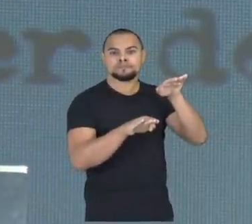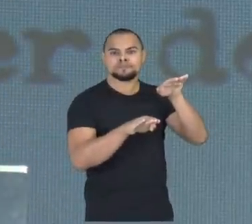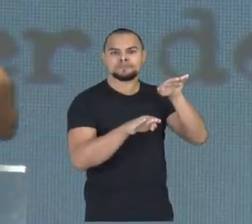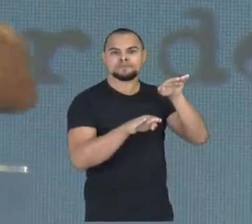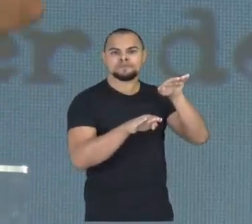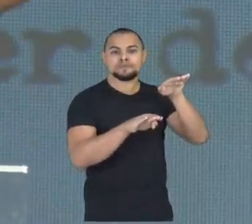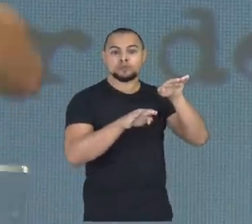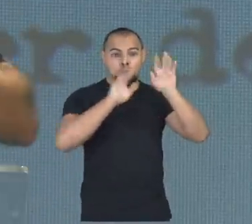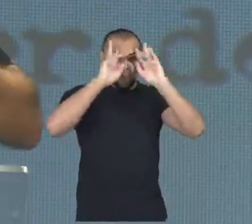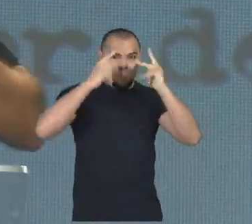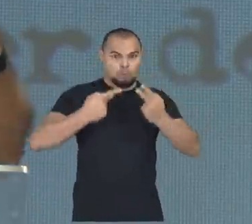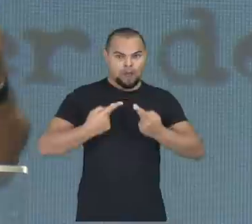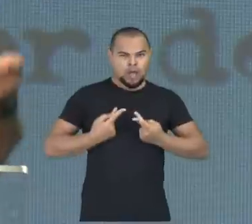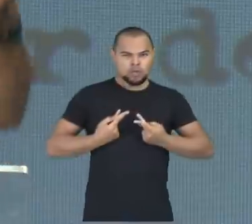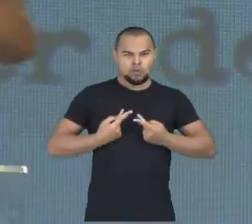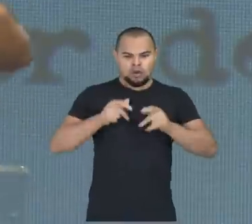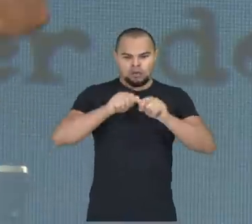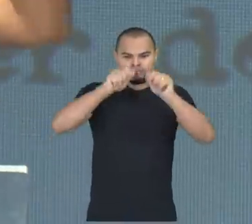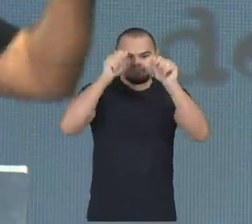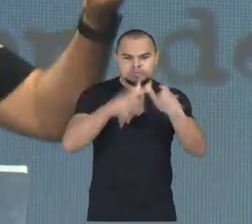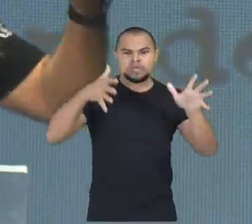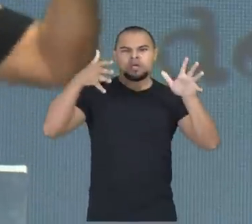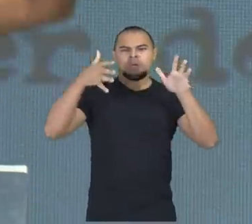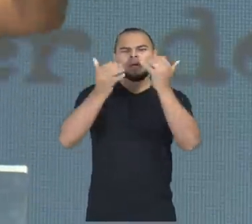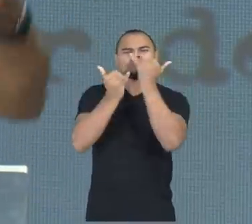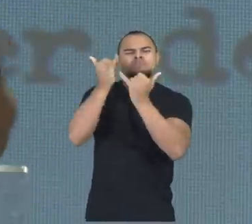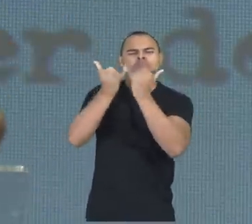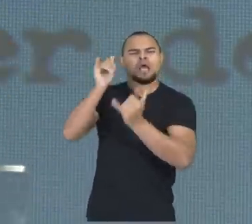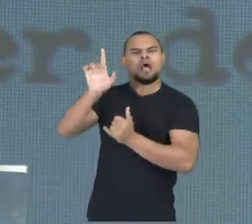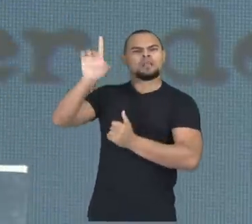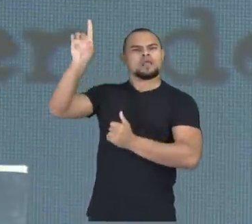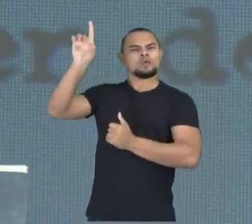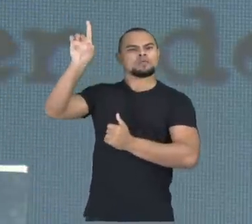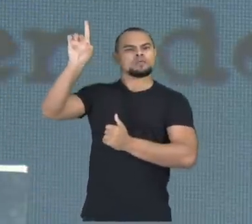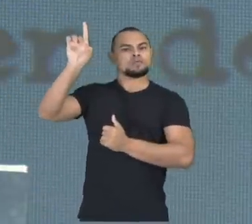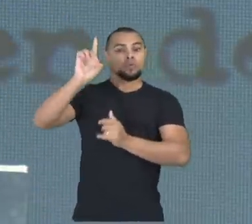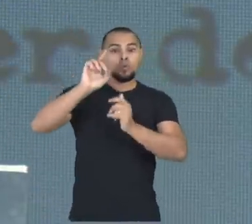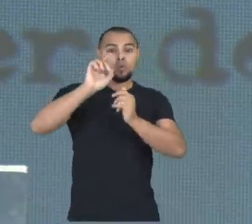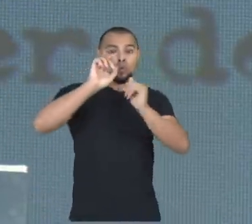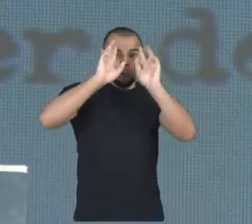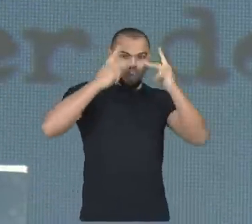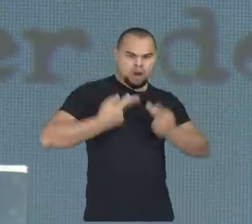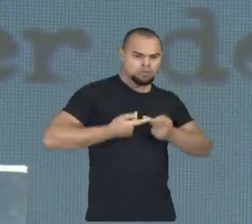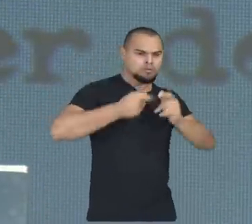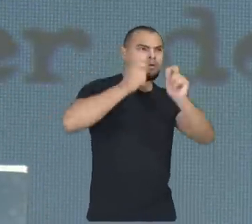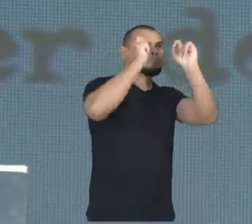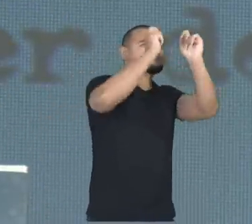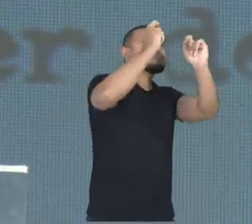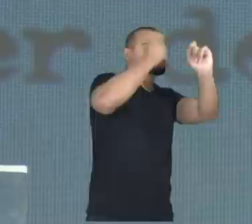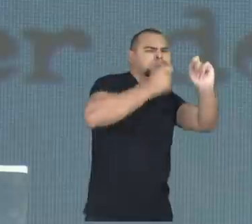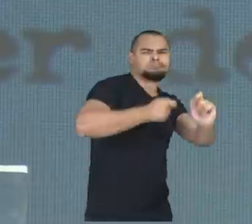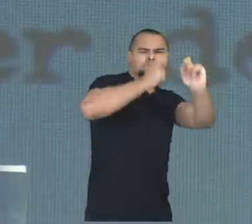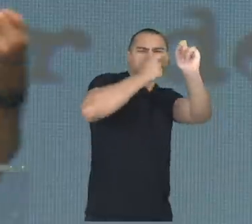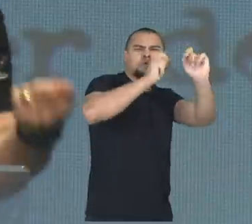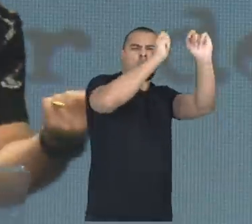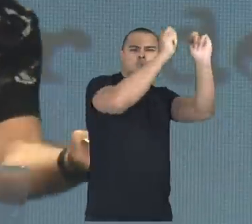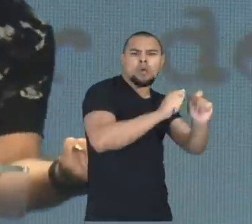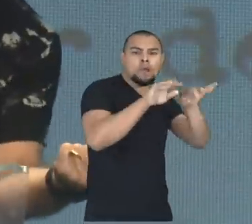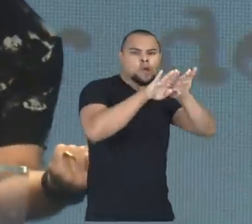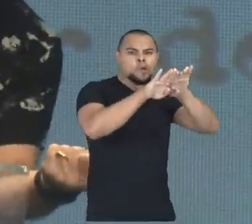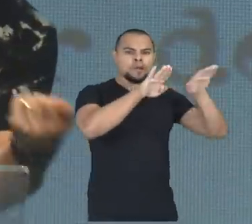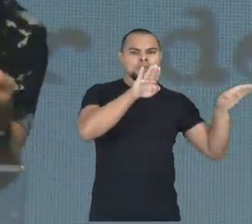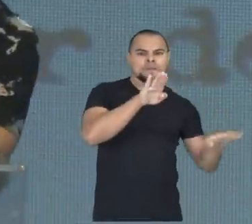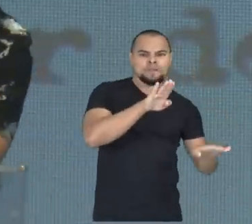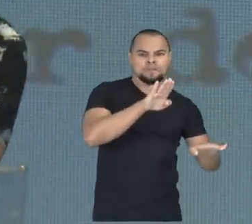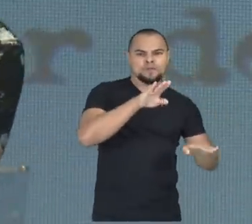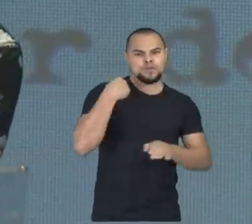ser humano foi feito à imagem de Deus, já é derivado da graça, o que o ser humano faz é subderivado. Nada que a gente cria original,